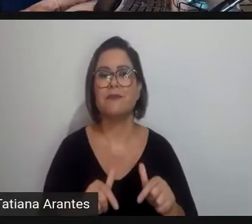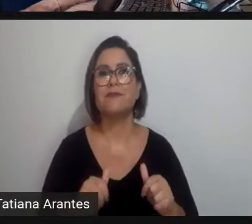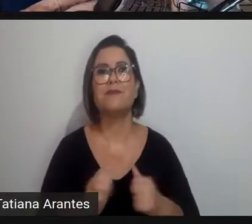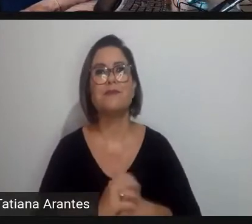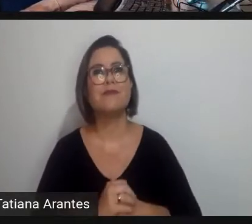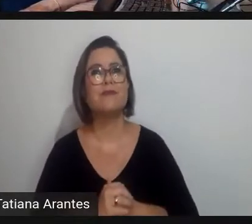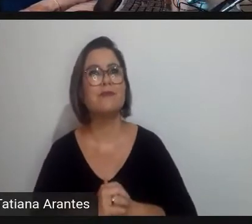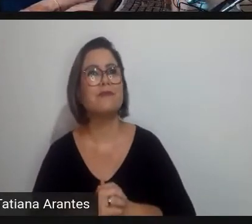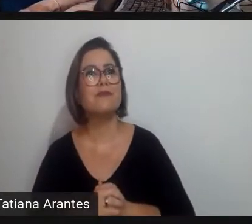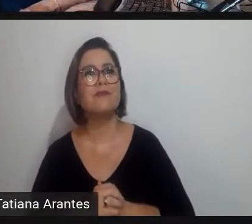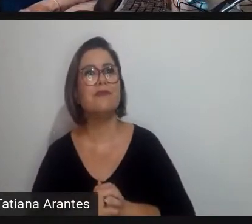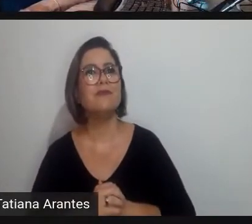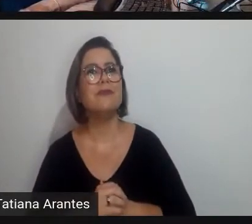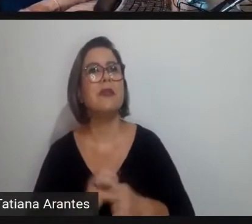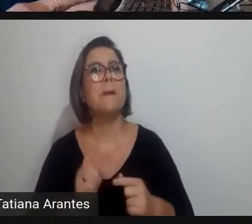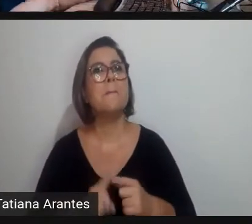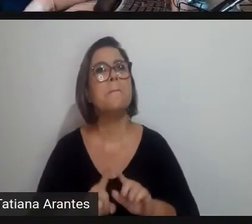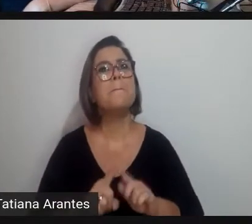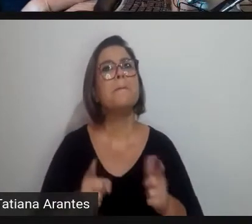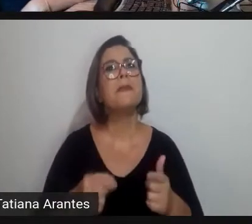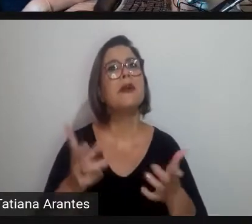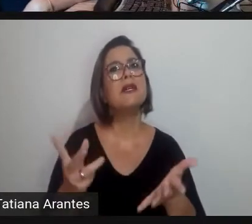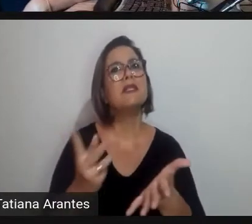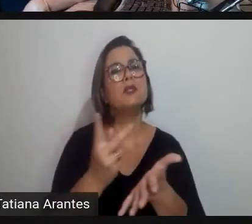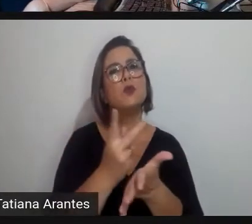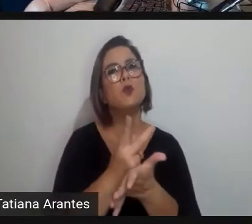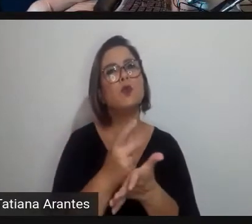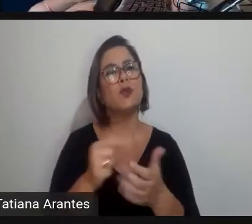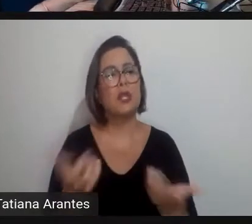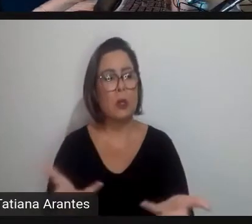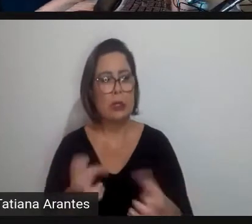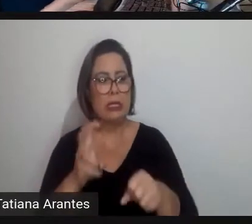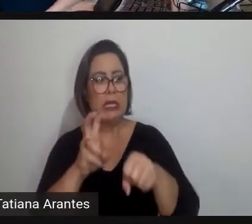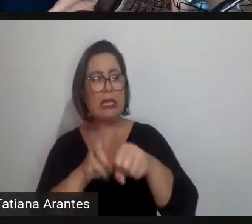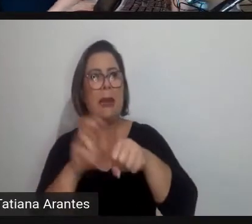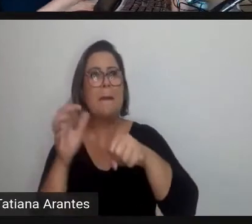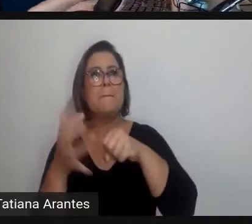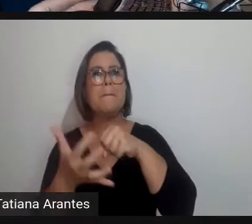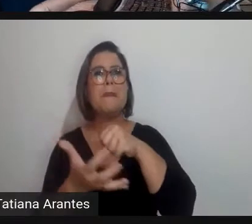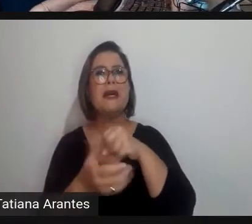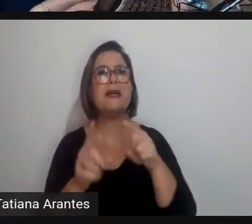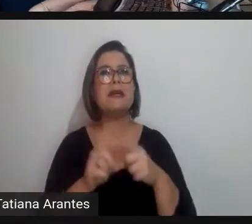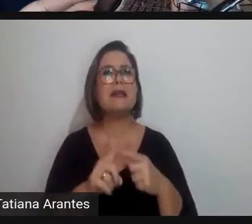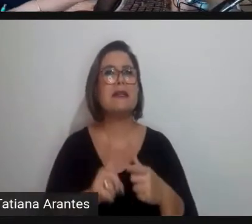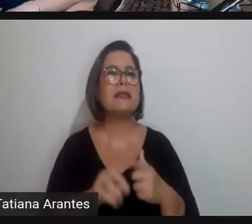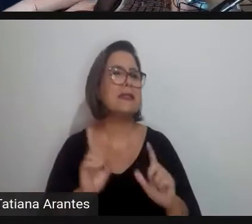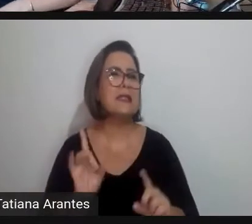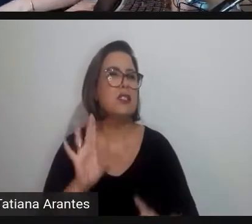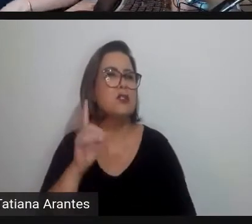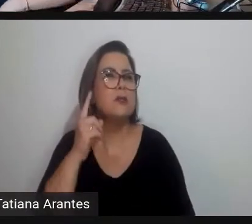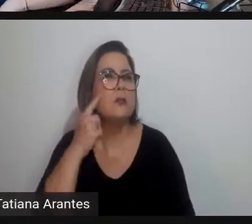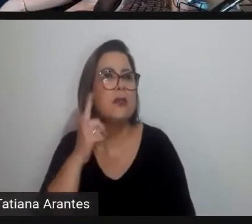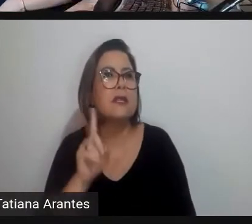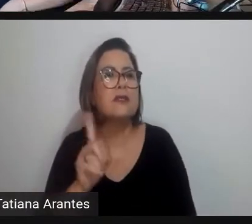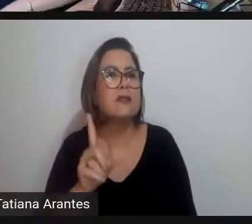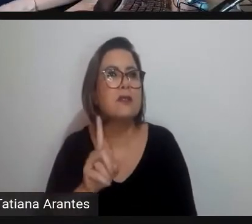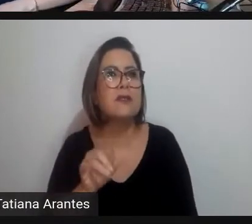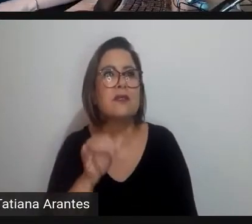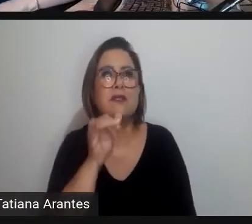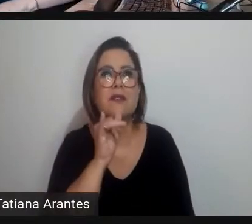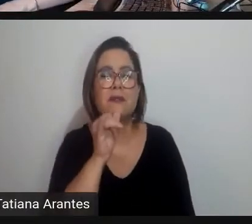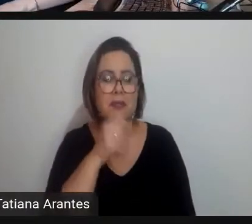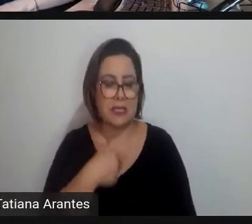com essa situação pandêmica, deflagrou isso. Mas não foi só a questão pandêmica. Eu fiz uma pesquisa